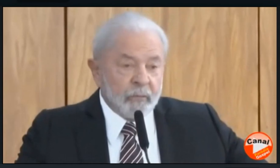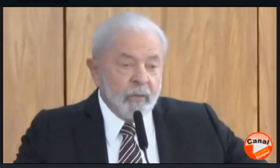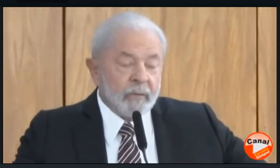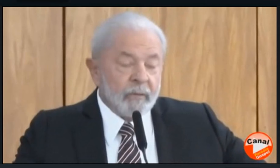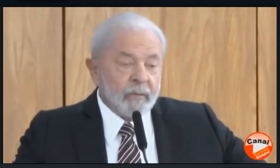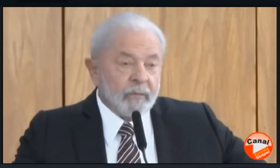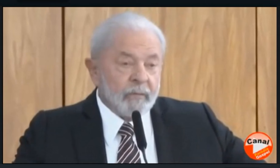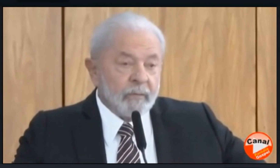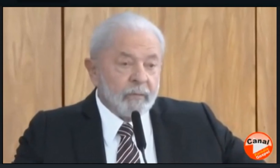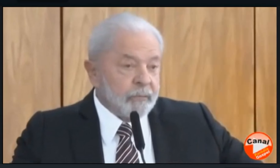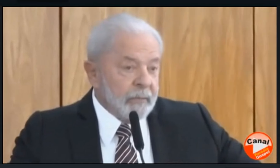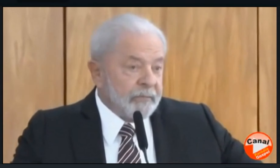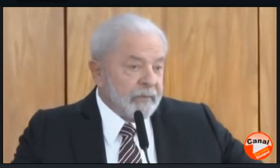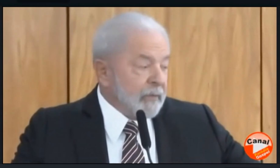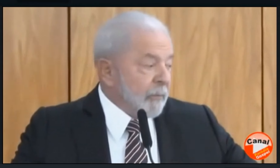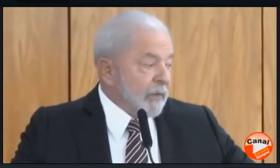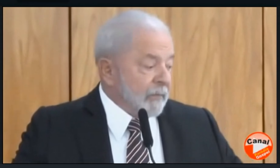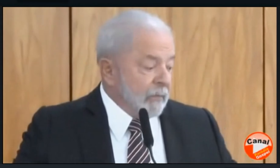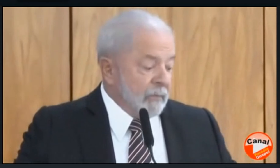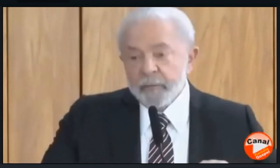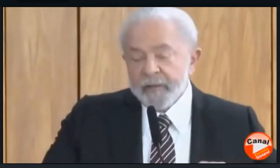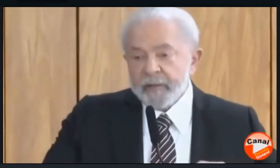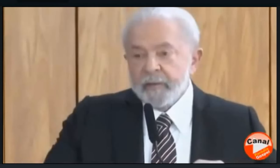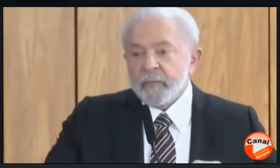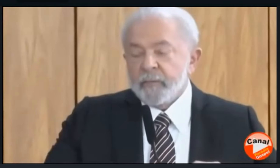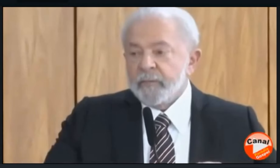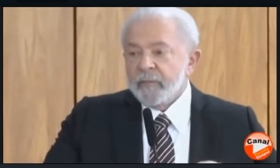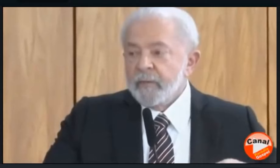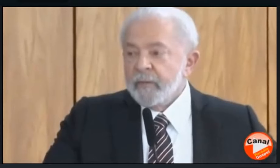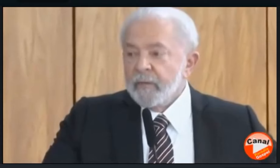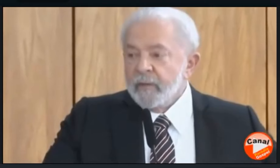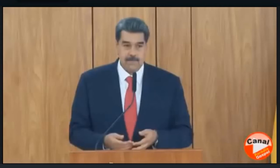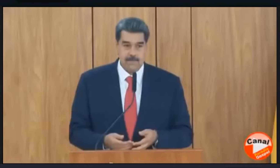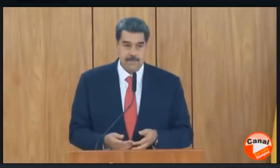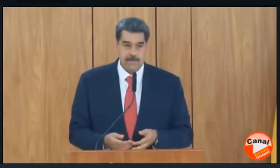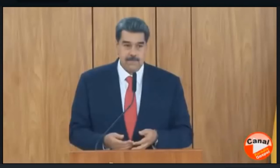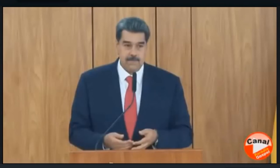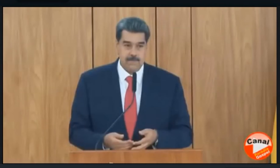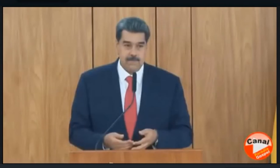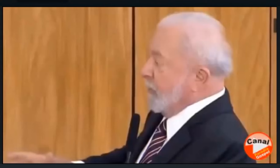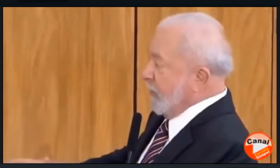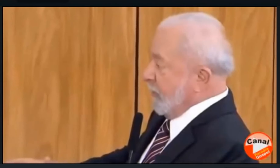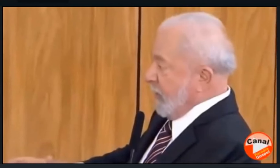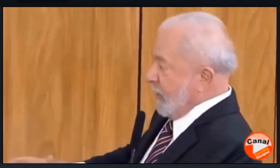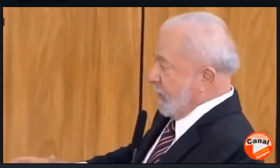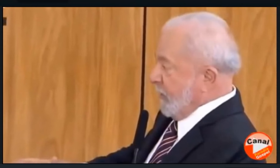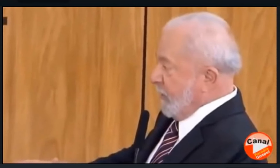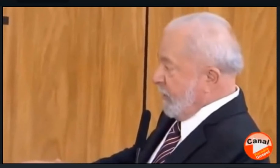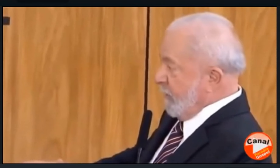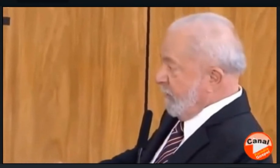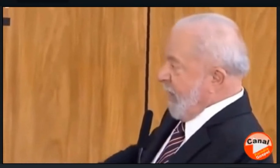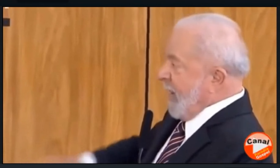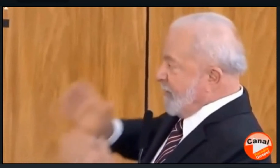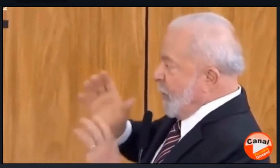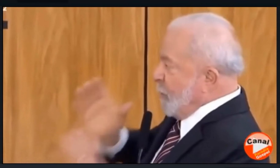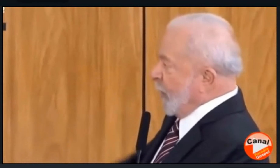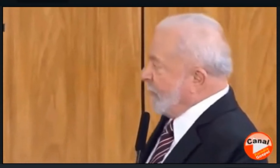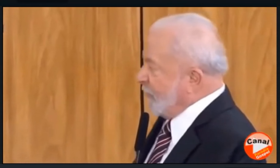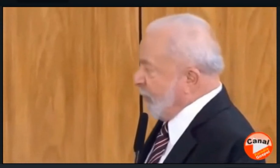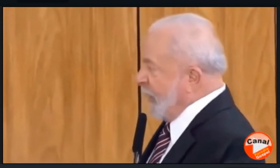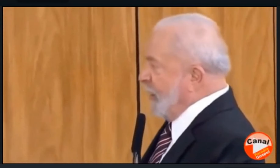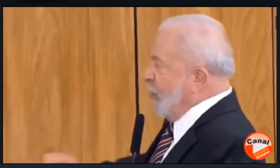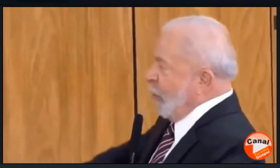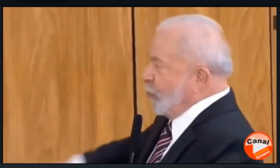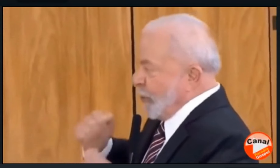aumentar a distorcer. É com Lula que nasce o desejo de mentir e também de beber. Até acabar